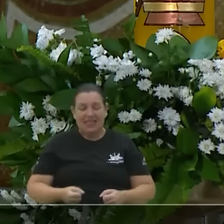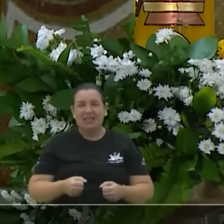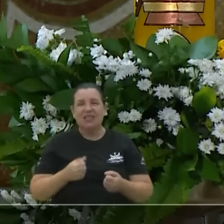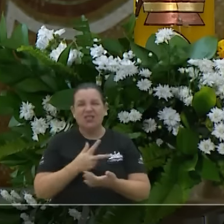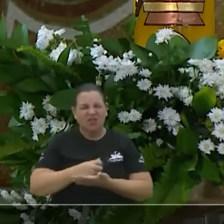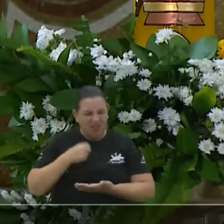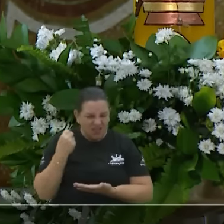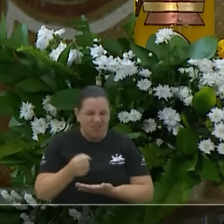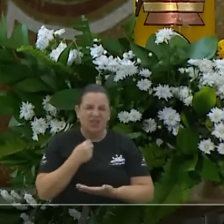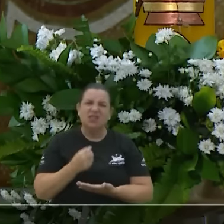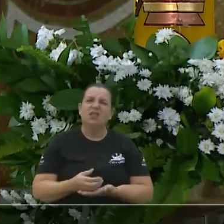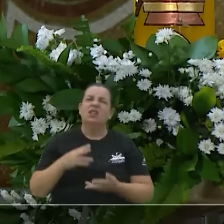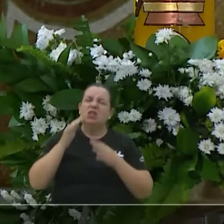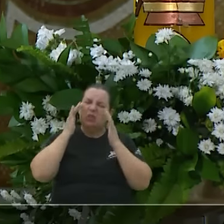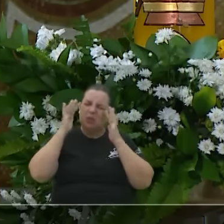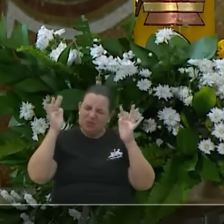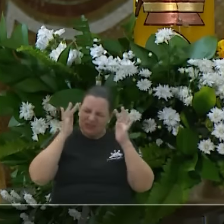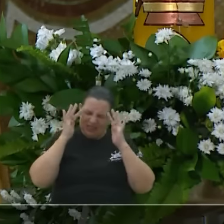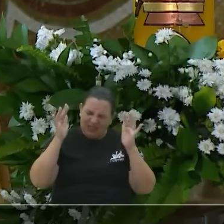vencidas de tanta ilusão.